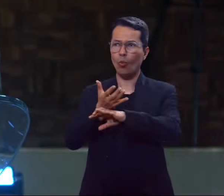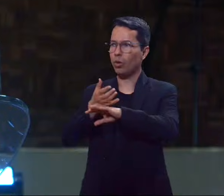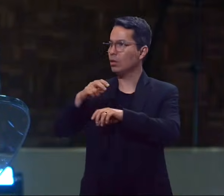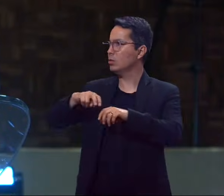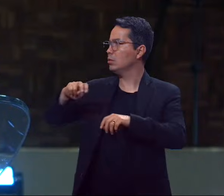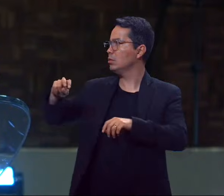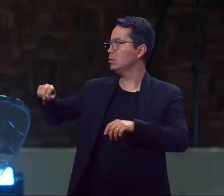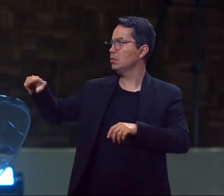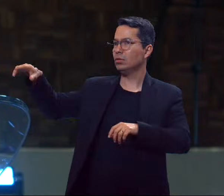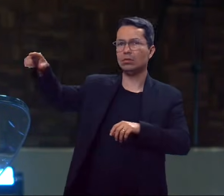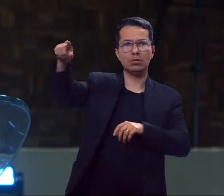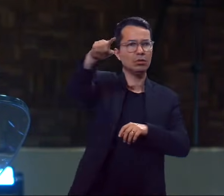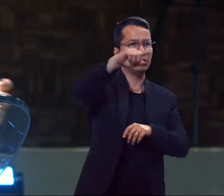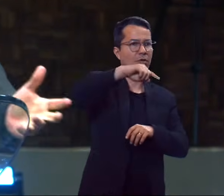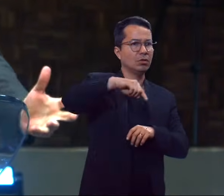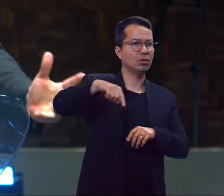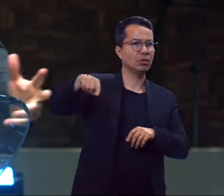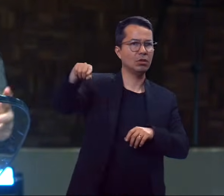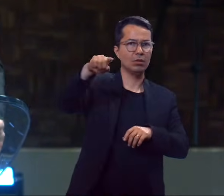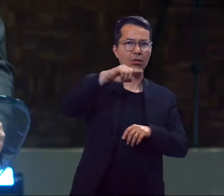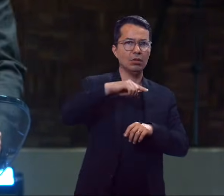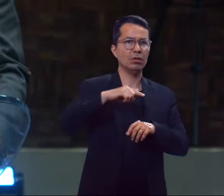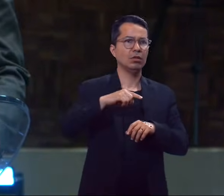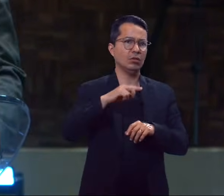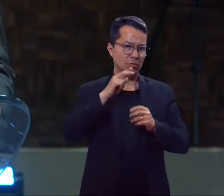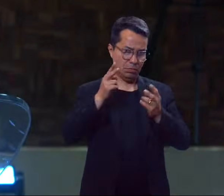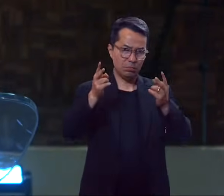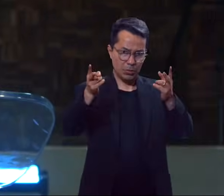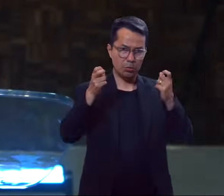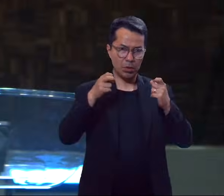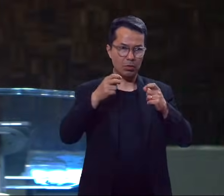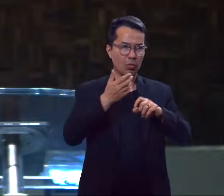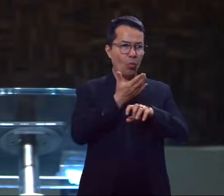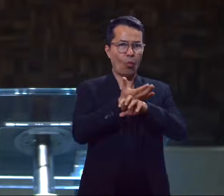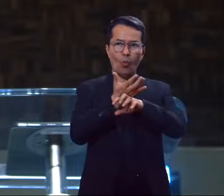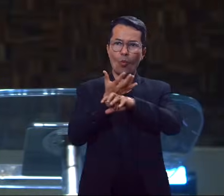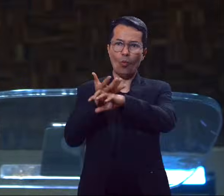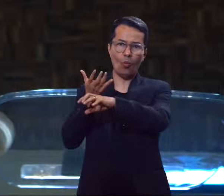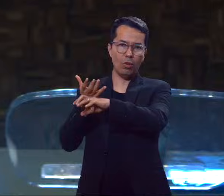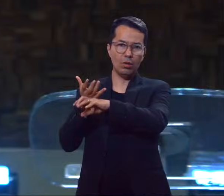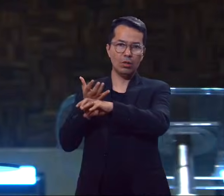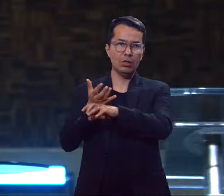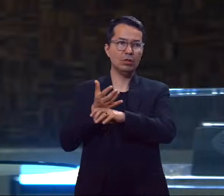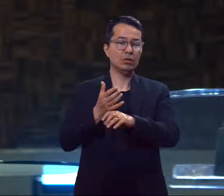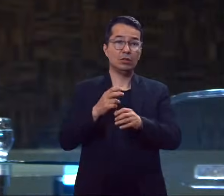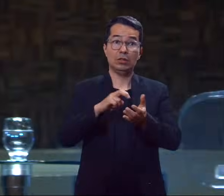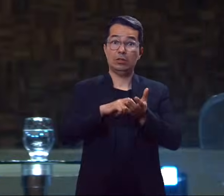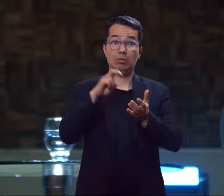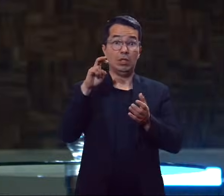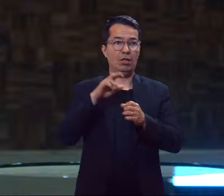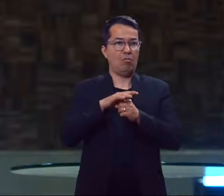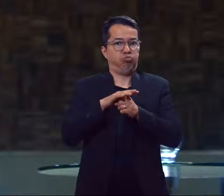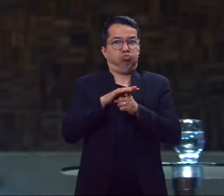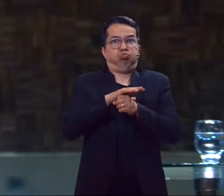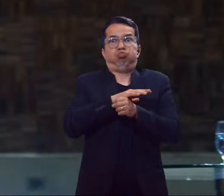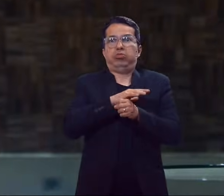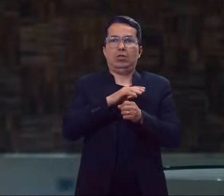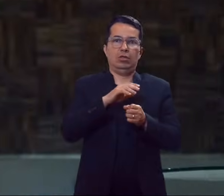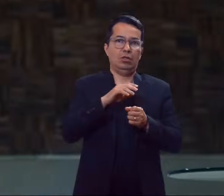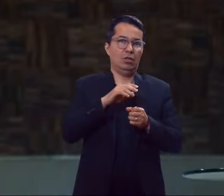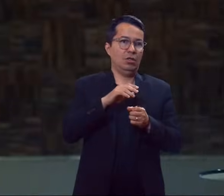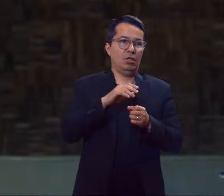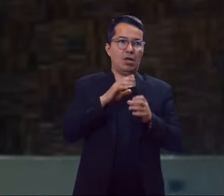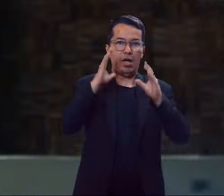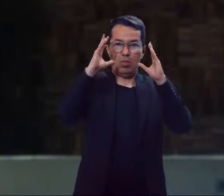do teu lado? Era para acontecer isso mesmo. A gente estava com os cultos da manhã também muito lotados. Agora tem espaço. Então